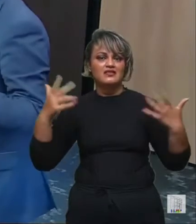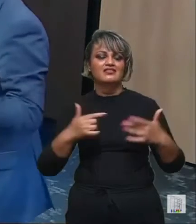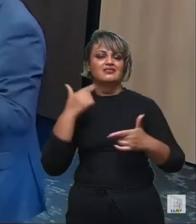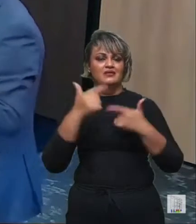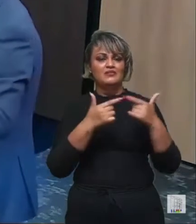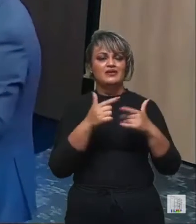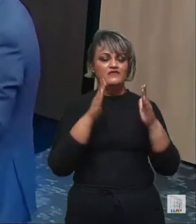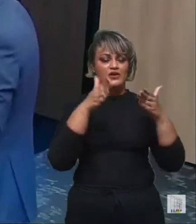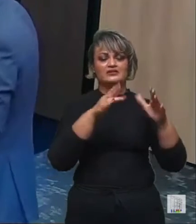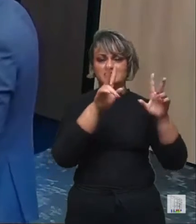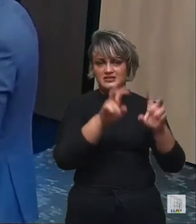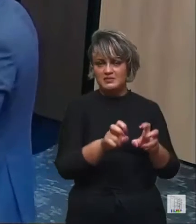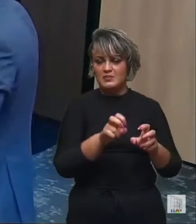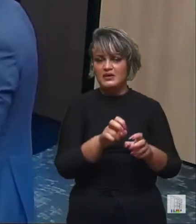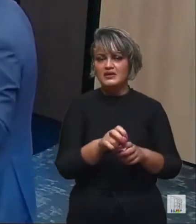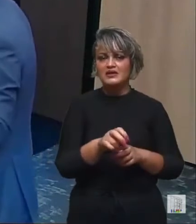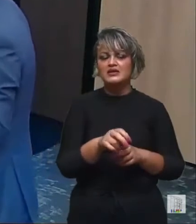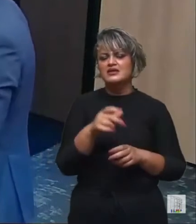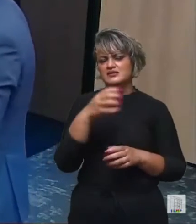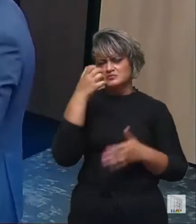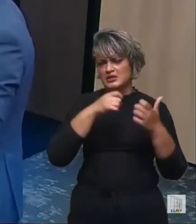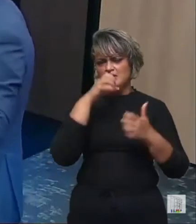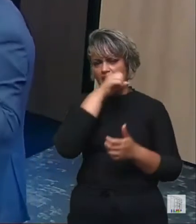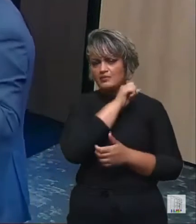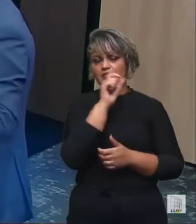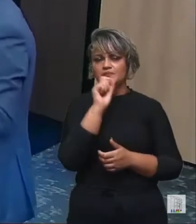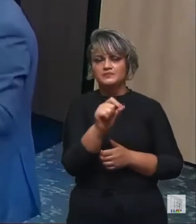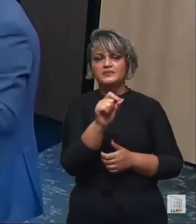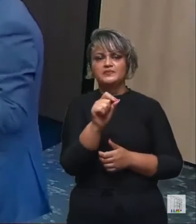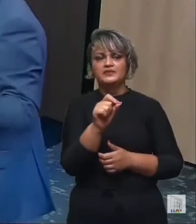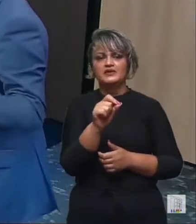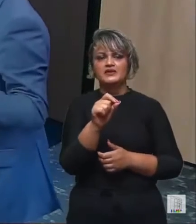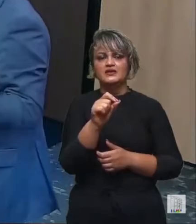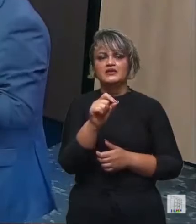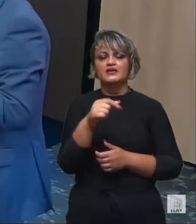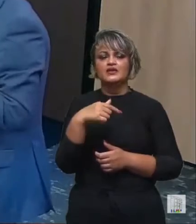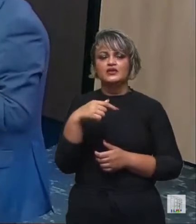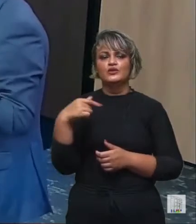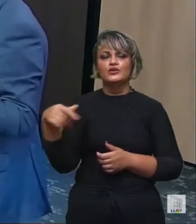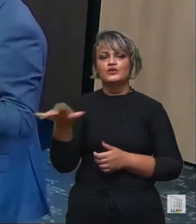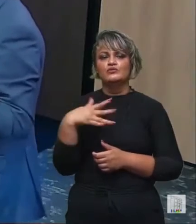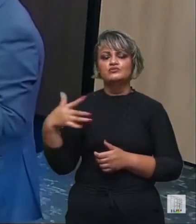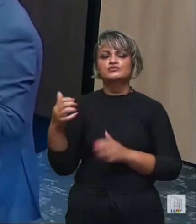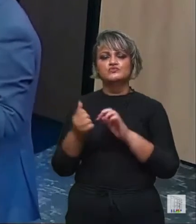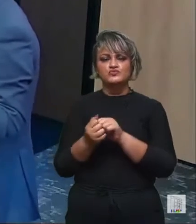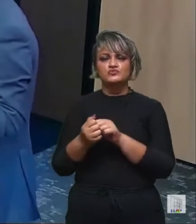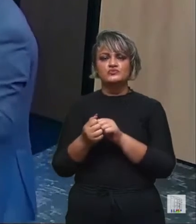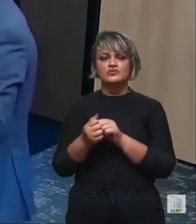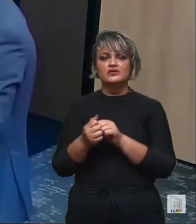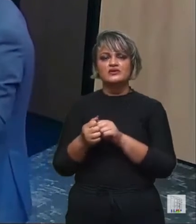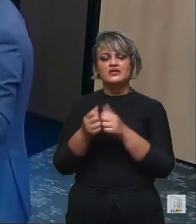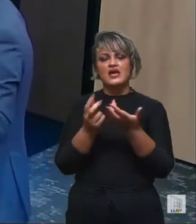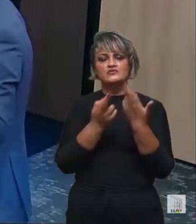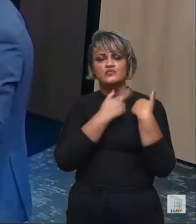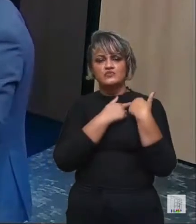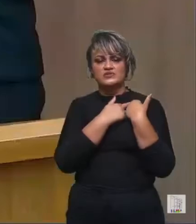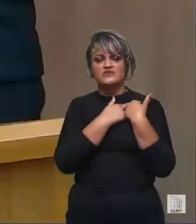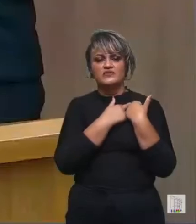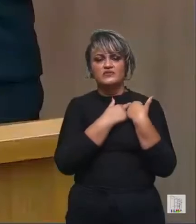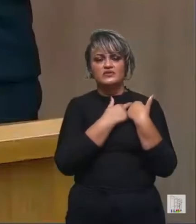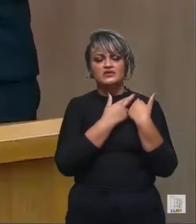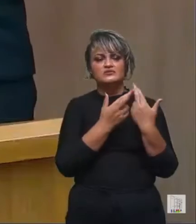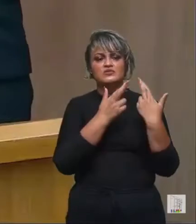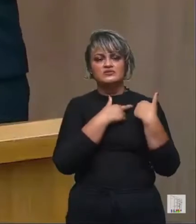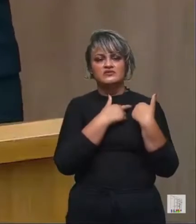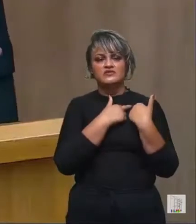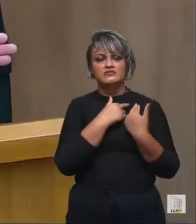sobre este tema. Mas quero dizer mais e vou ser muito breve. Comigo está hoje um colega que é responsável, sobretudo da